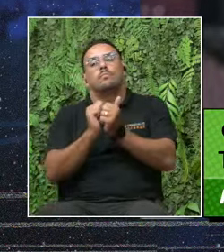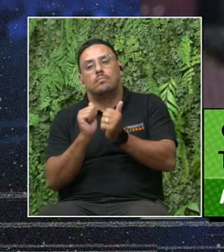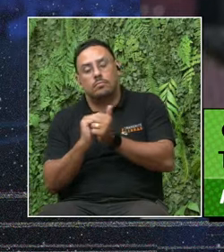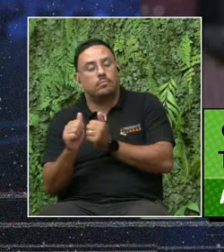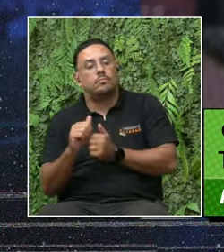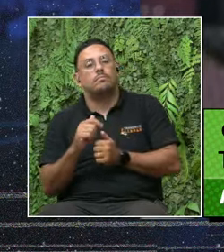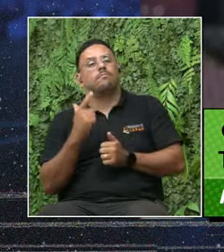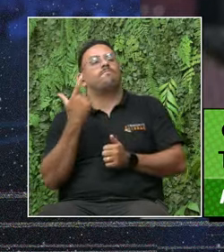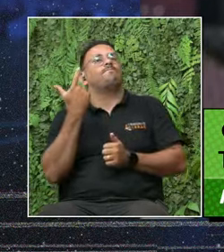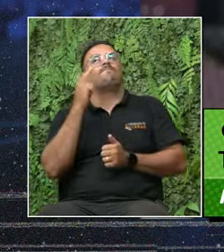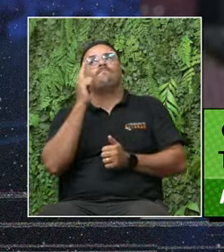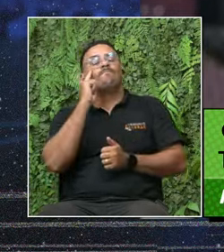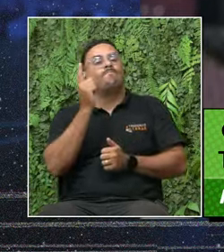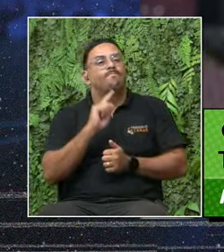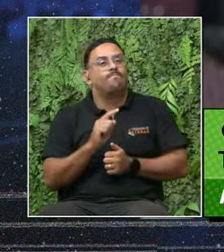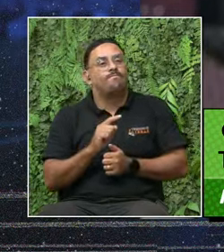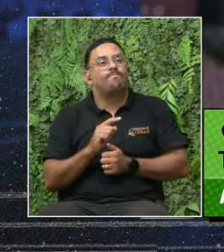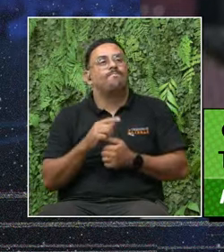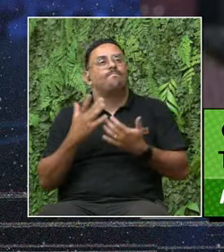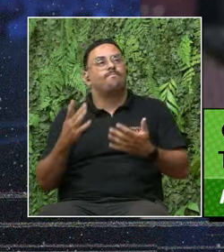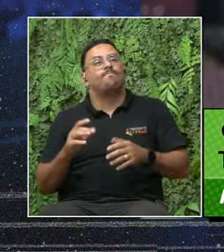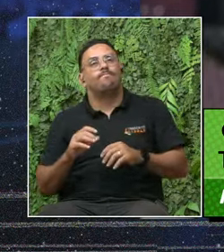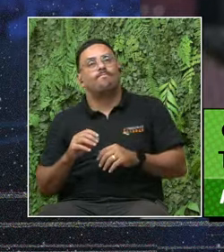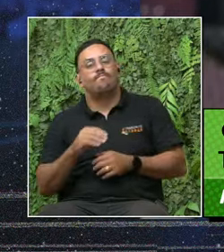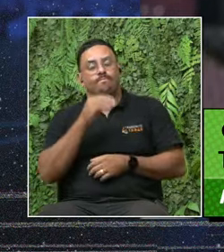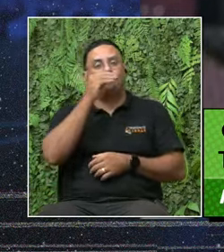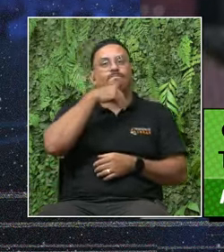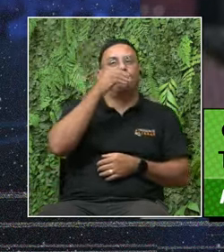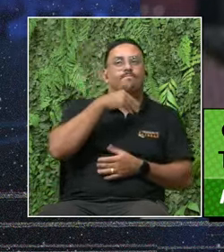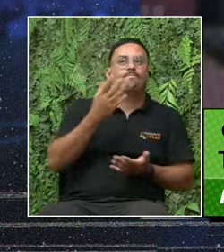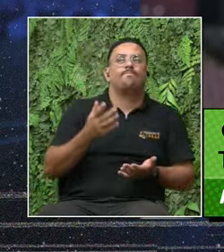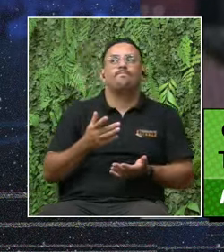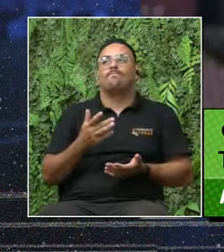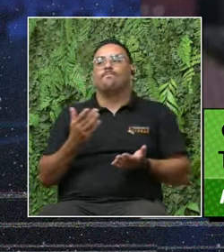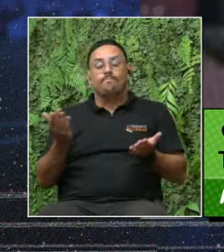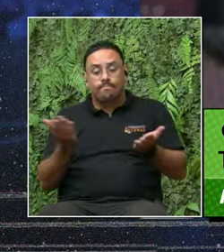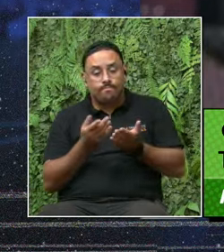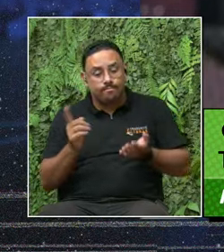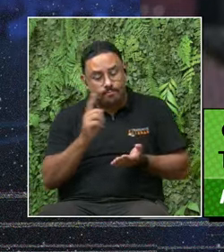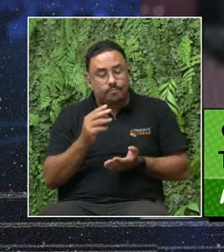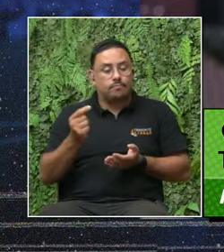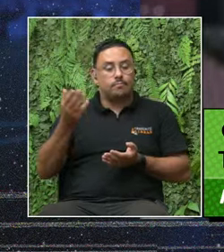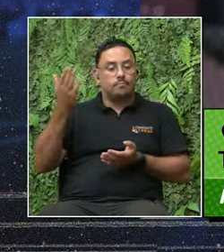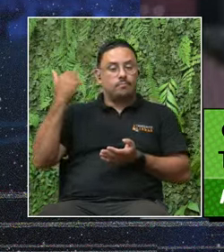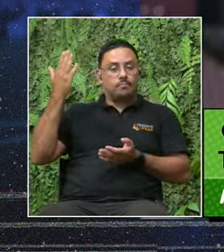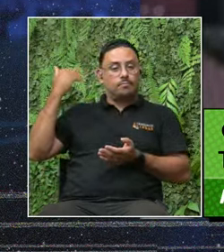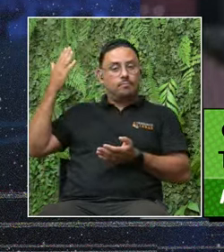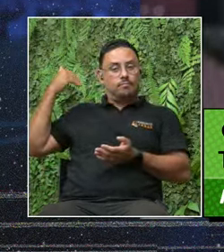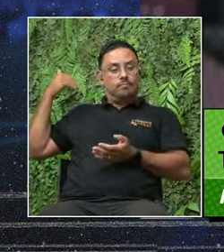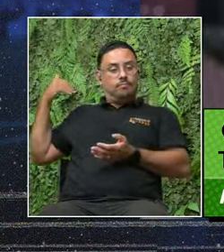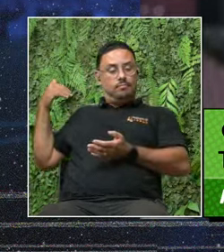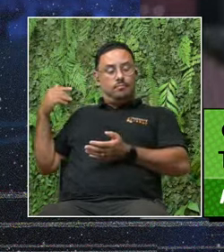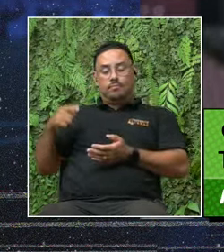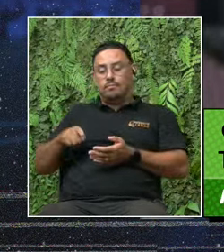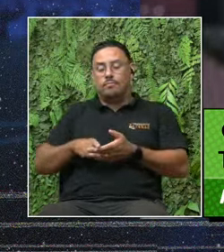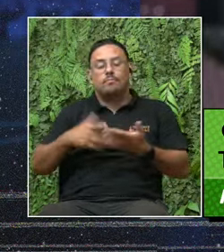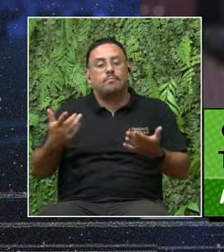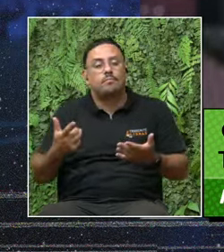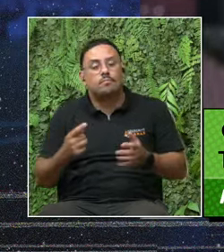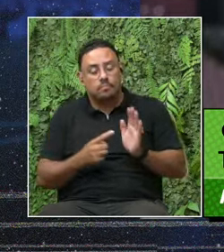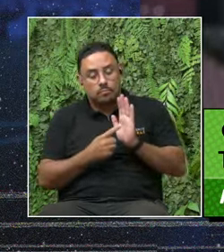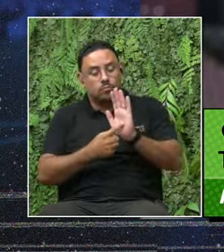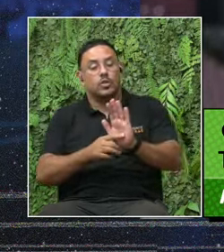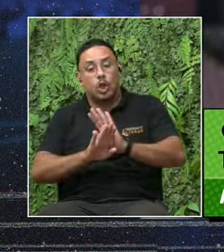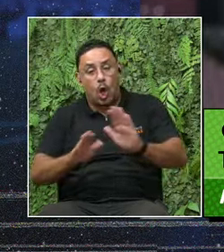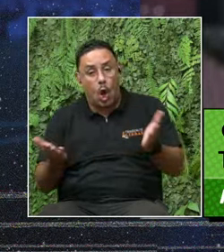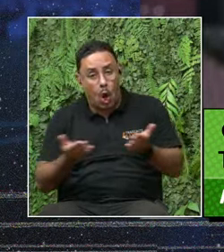e que deixam deixam desejar eh não de agora mas também de até da temporada passada né e não trazendo